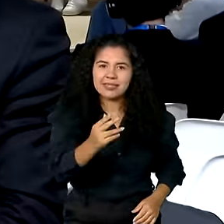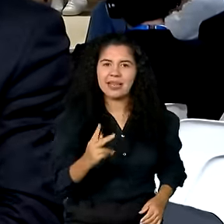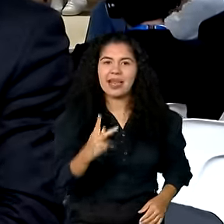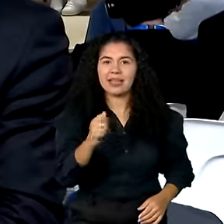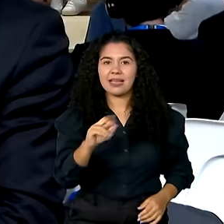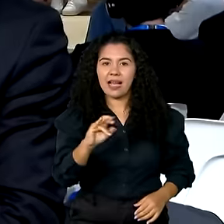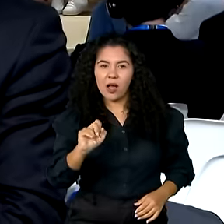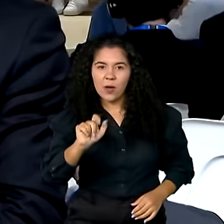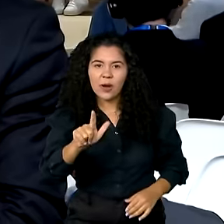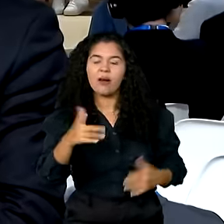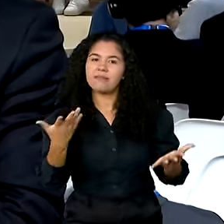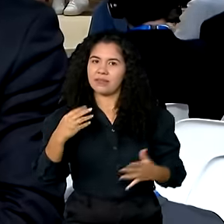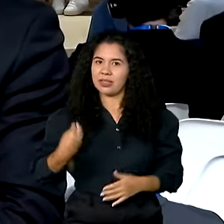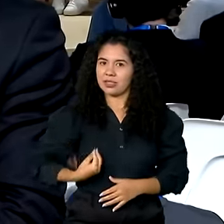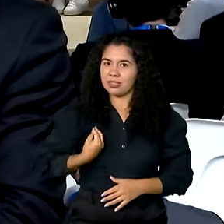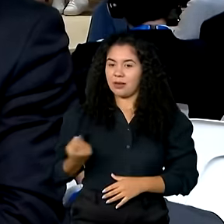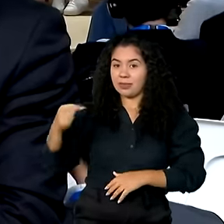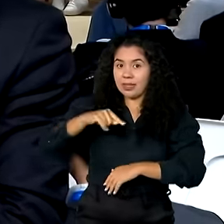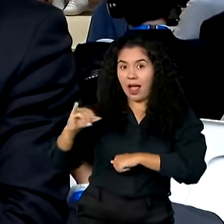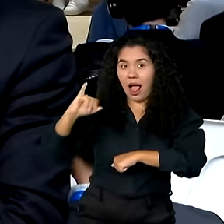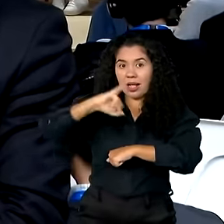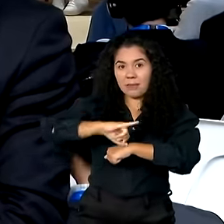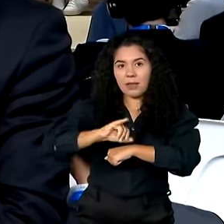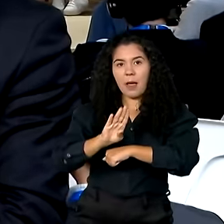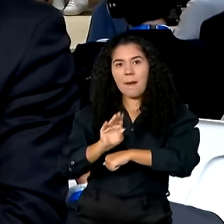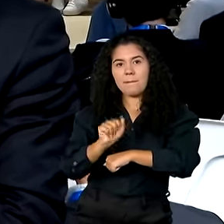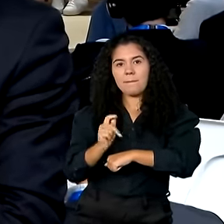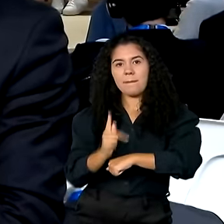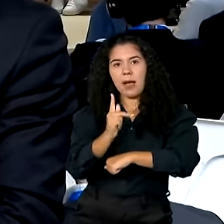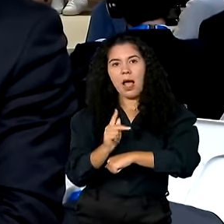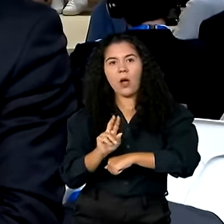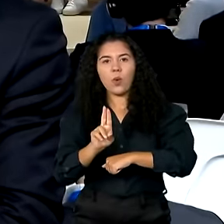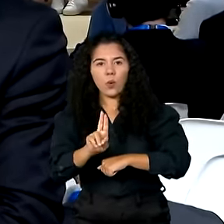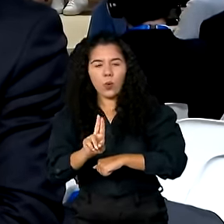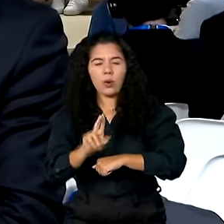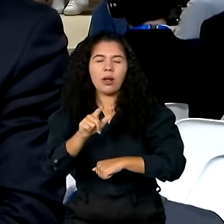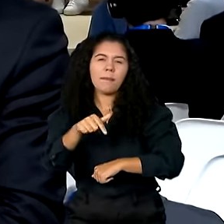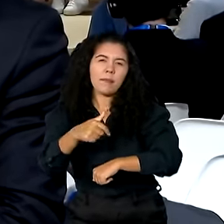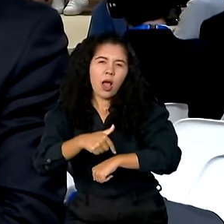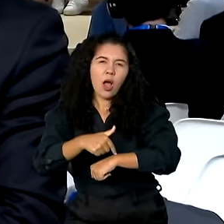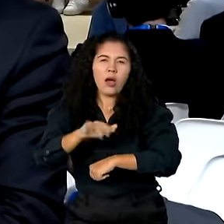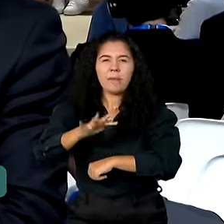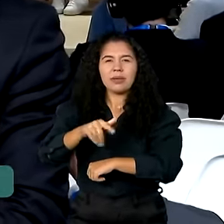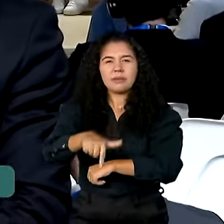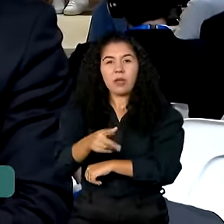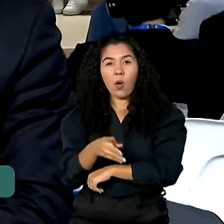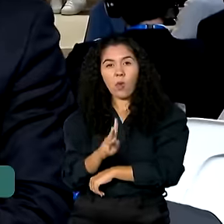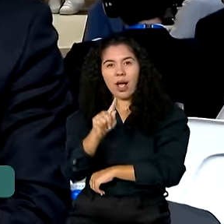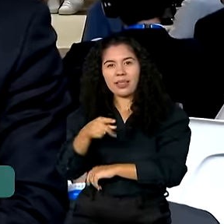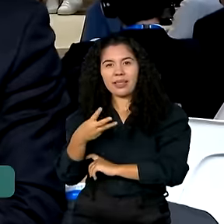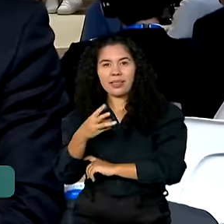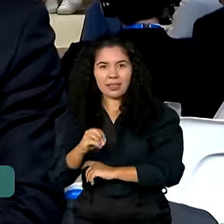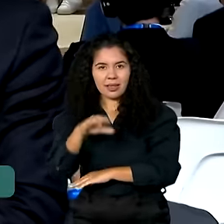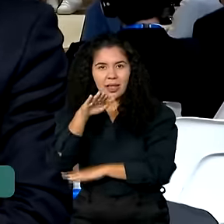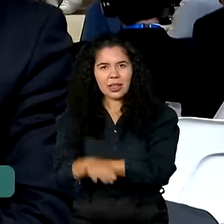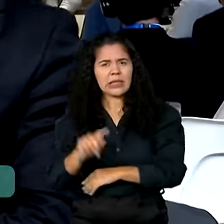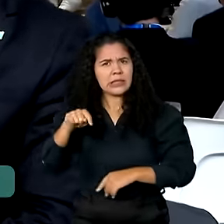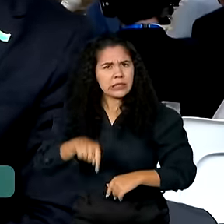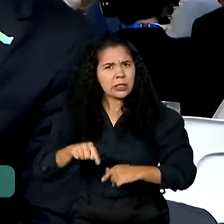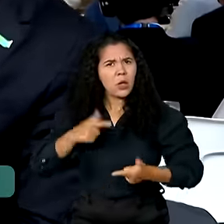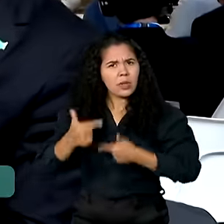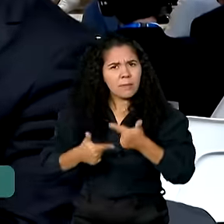isso mesmo, aqui em Baku estamos próximos aí da 4h30 da tarde e os trabalhos continuam a todo vapor